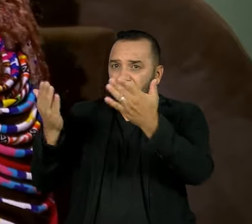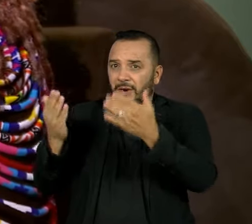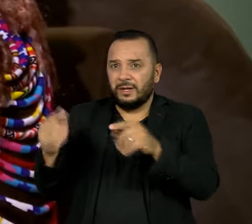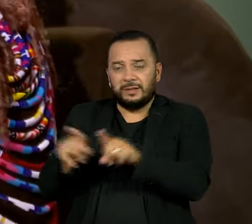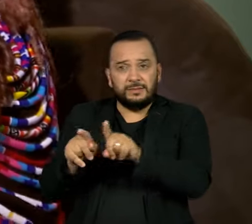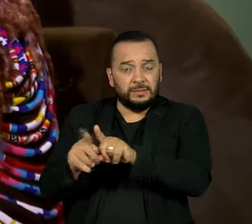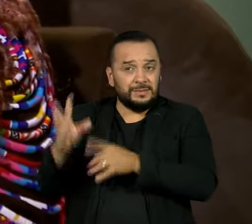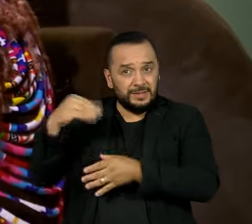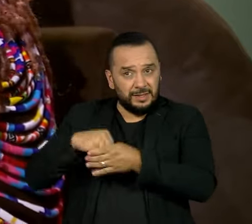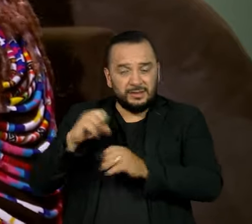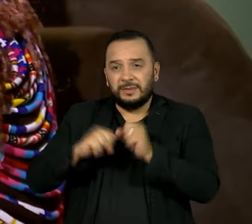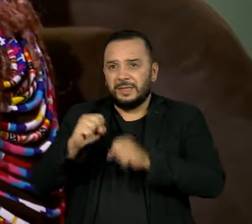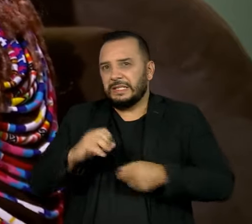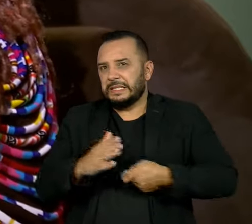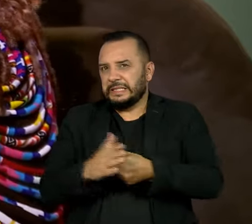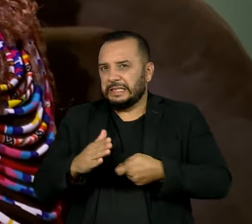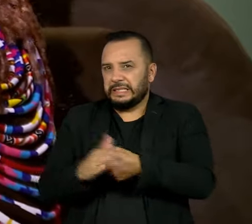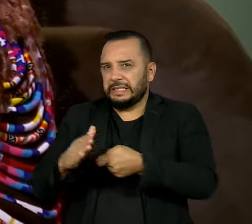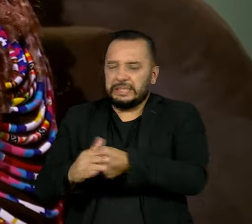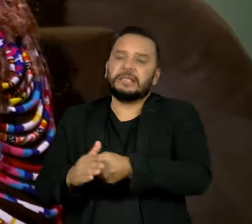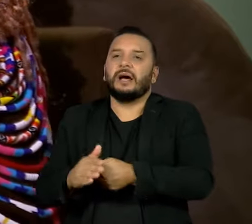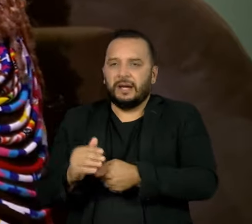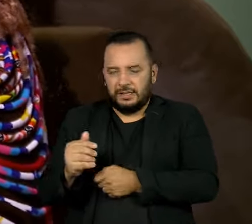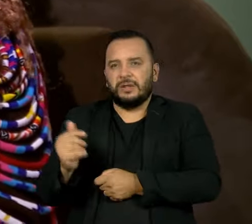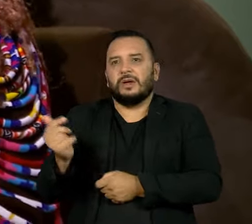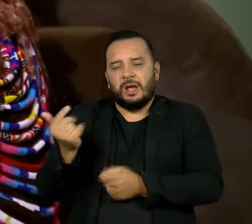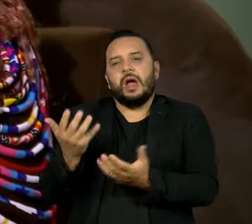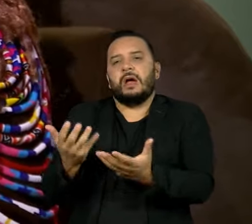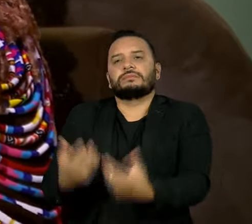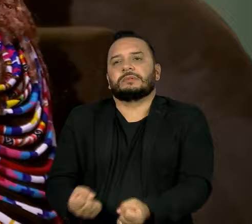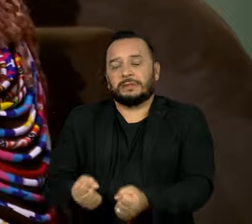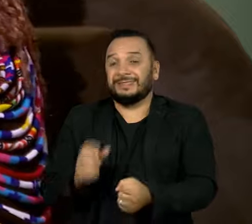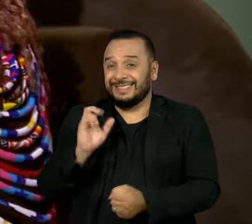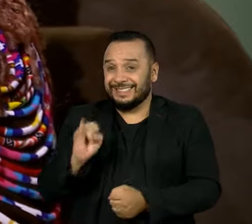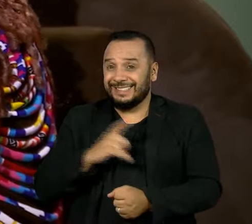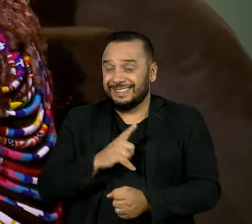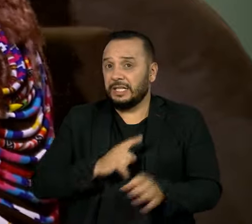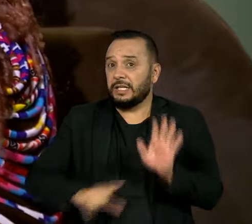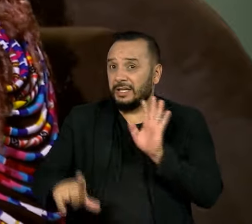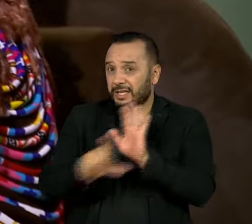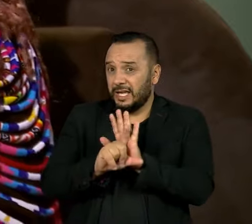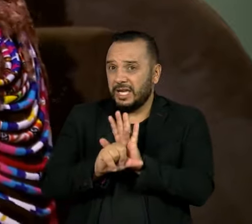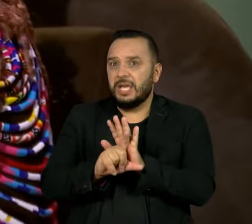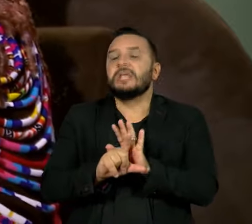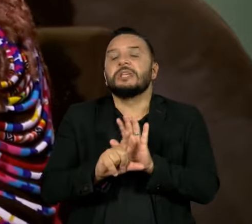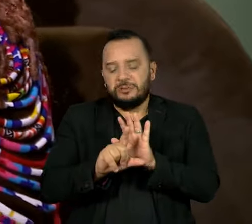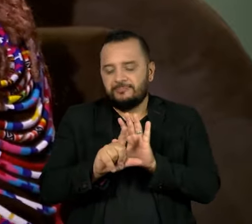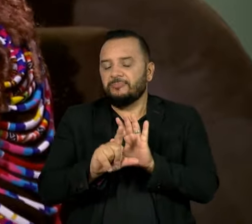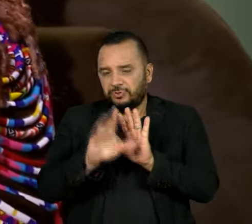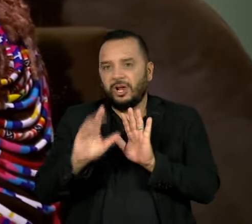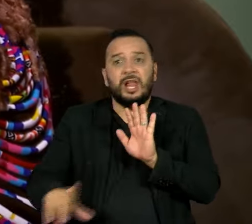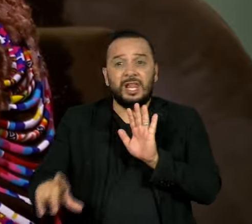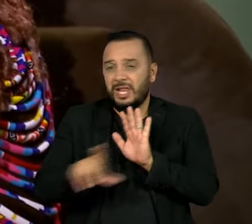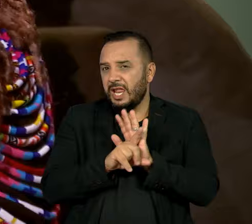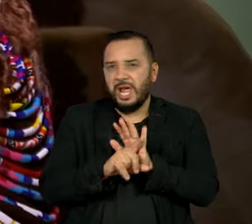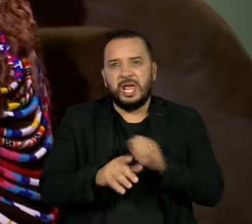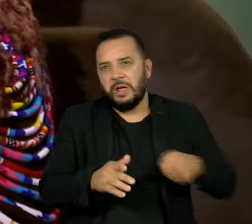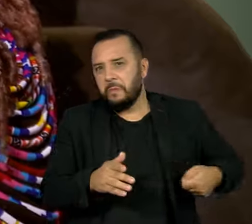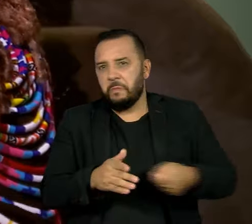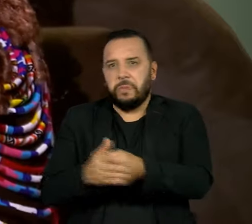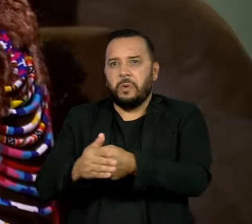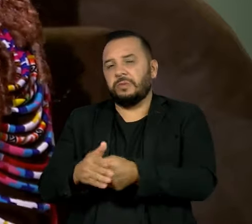aconteça, mas com certeza, num cenário onde exista um incentivo de lei, né, um incentivo estatal para que isso